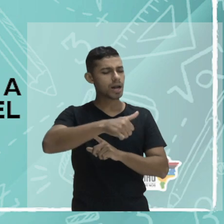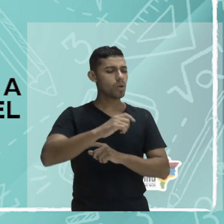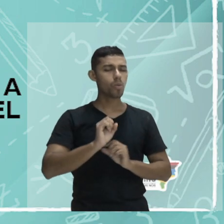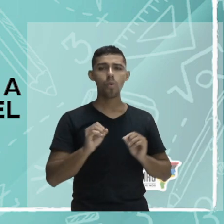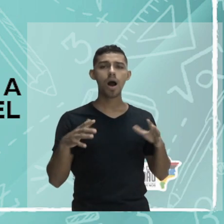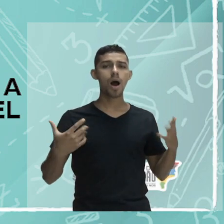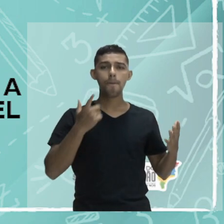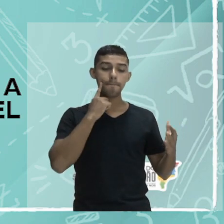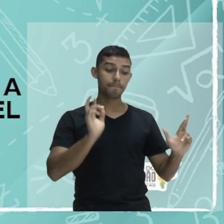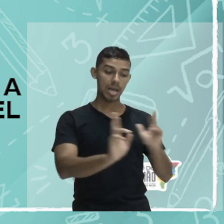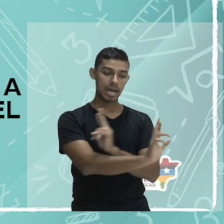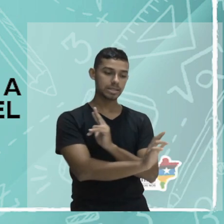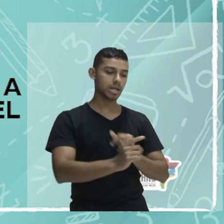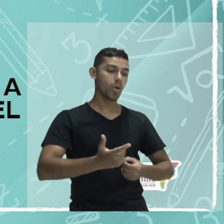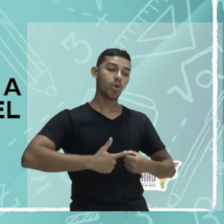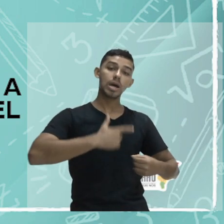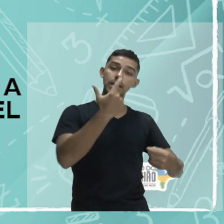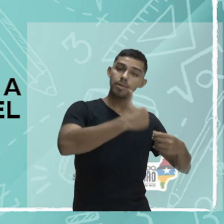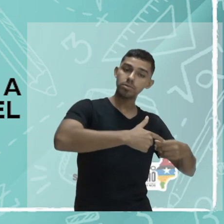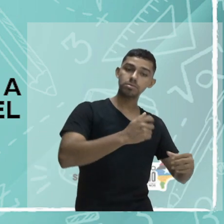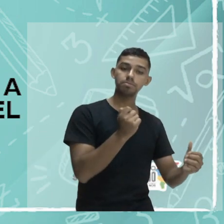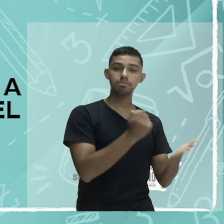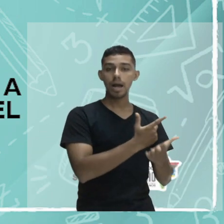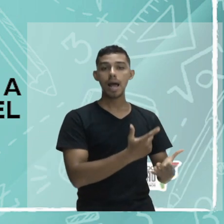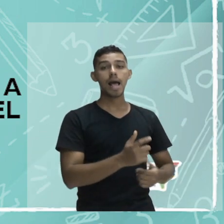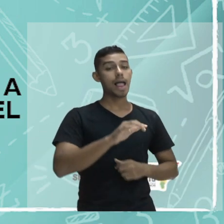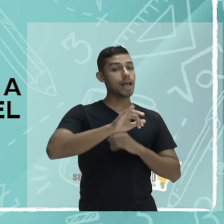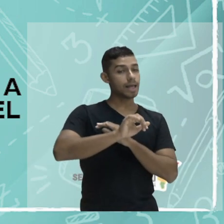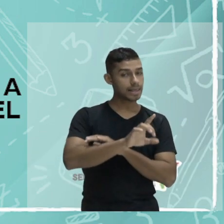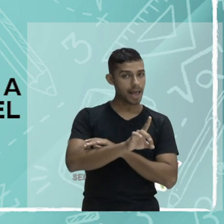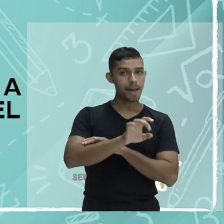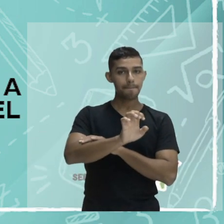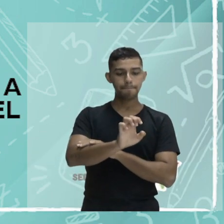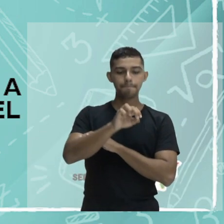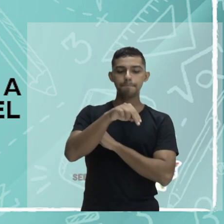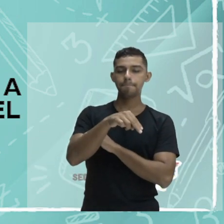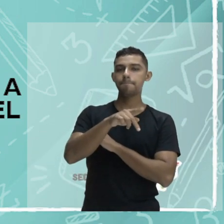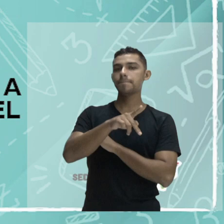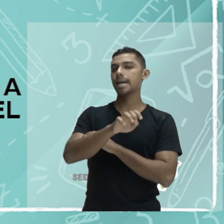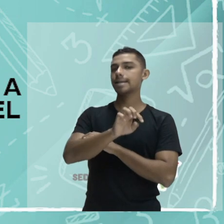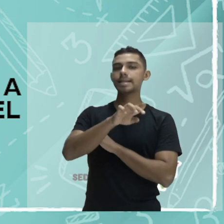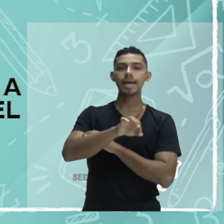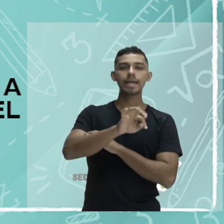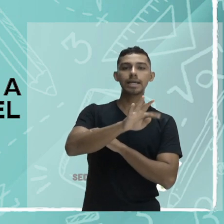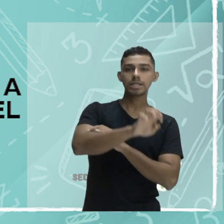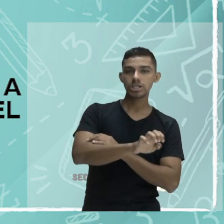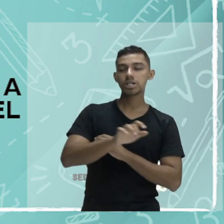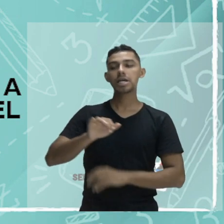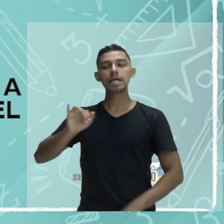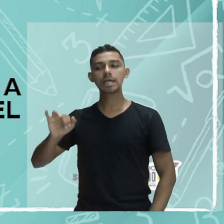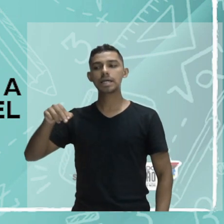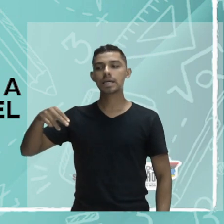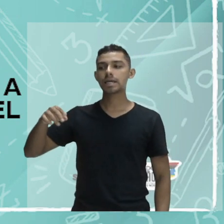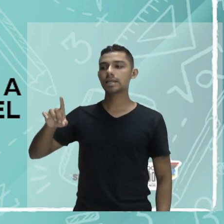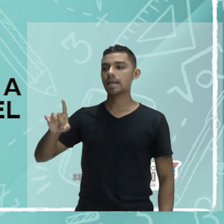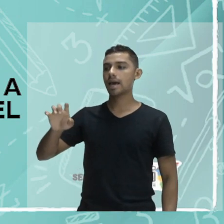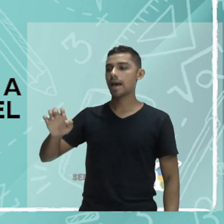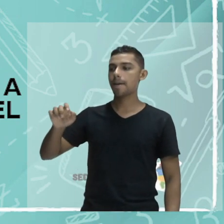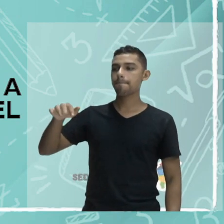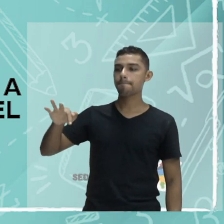variável dependente e o que é uma variável independente. Certo? Então, uma padaria cobra R$ 1,50 por um pão de